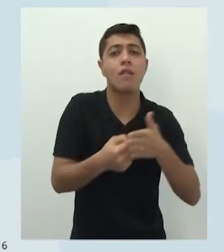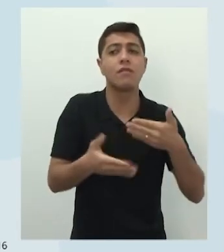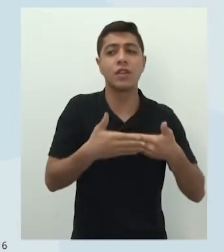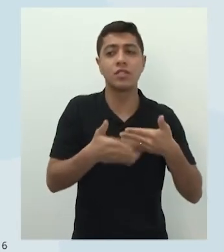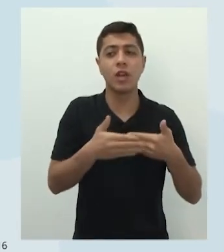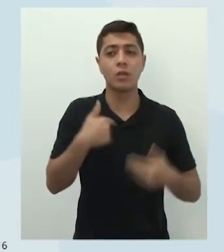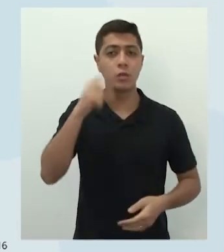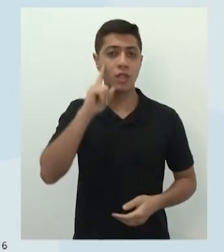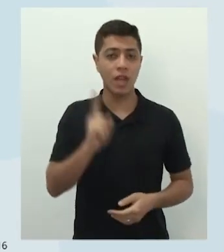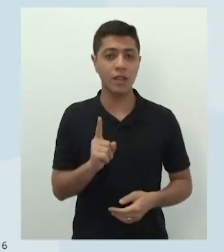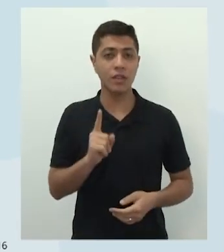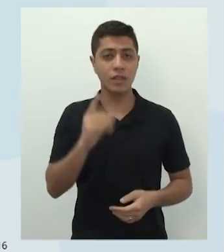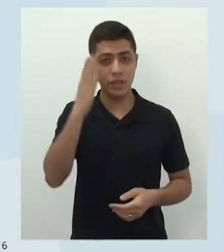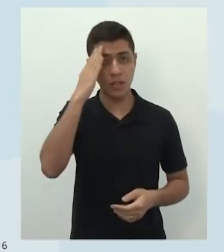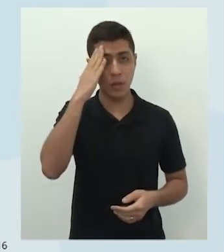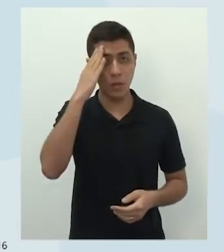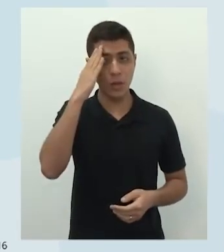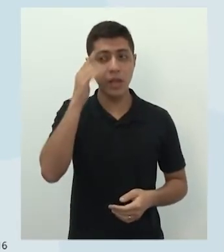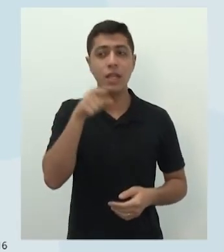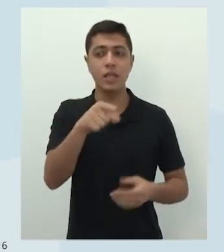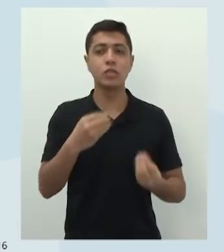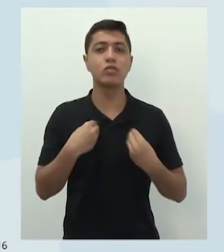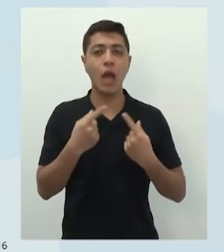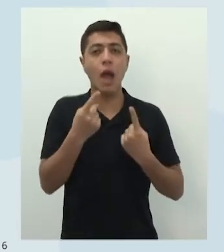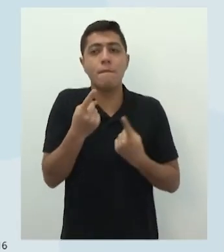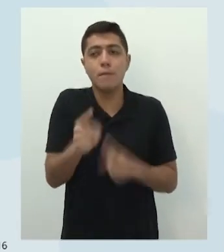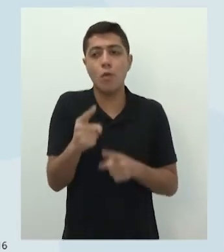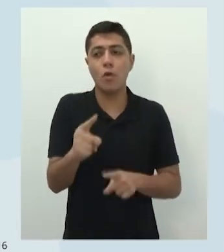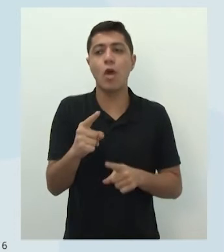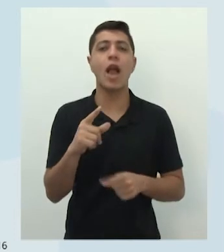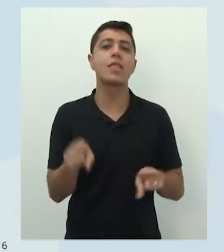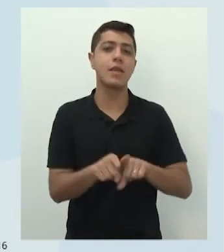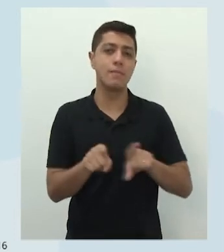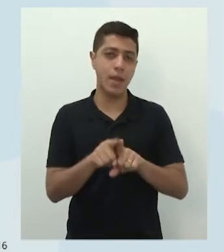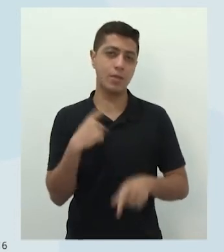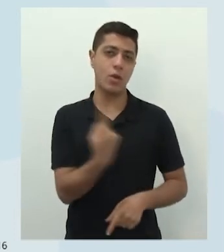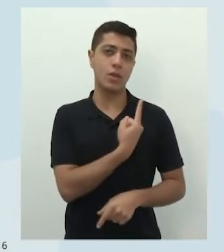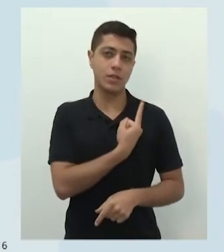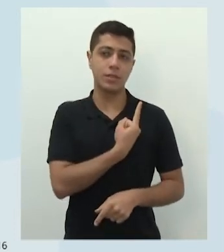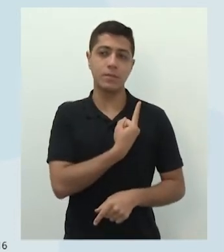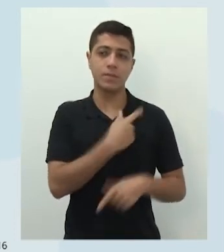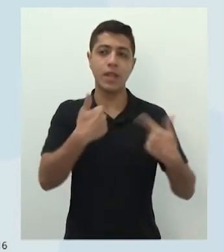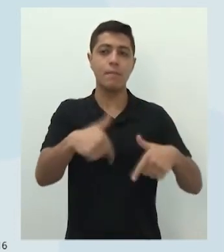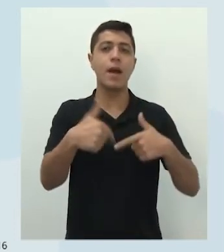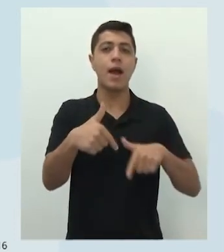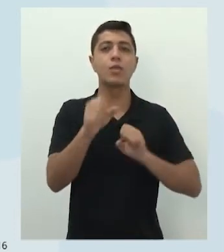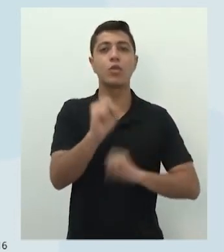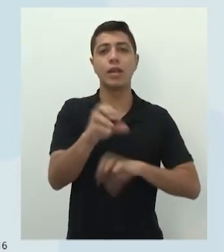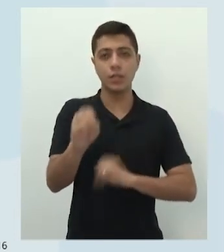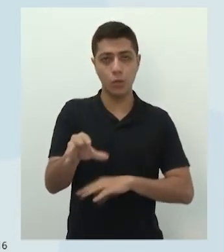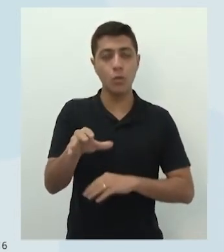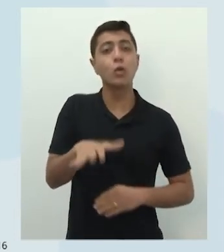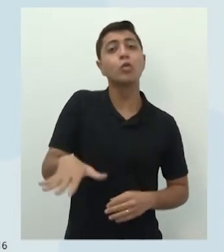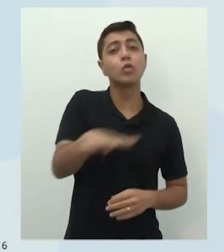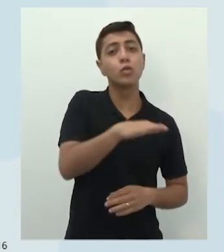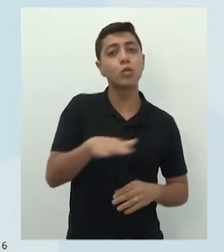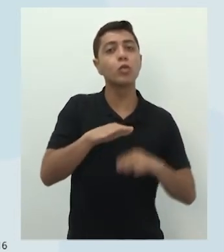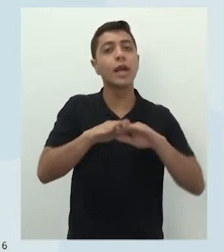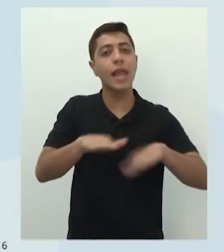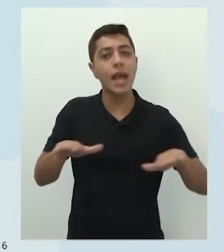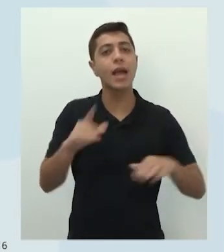eles colocam foto da mãe, foto do pai. Isso é bastante preocupante. Mas sabe o que é o interessante? Quando você vai ver por que você